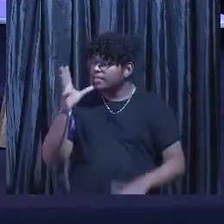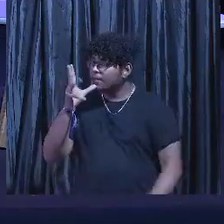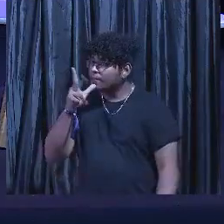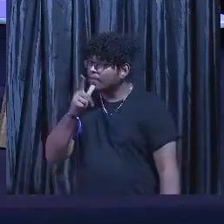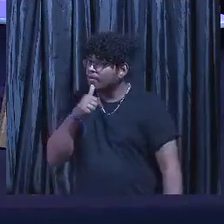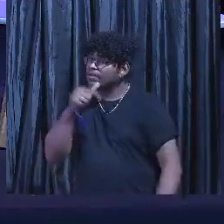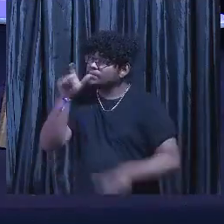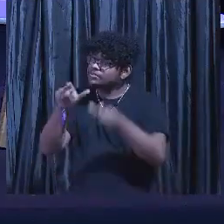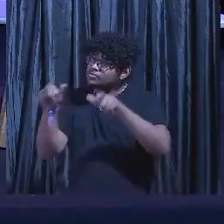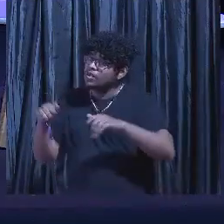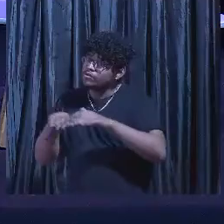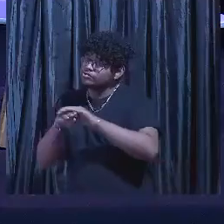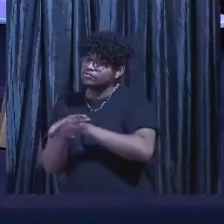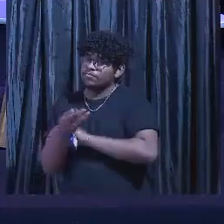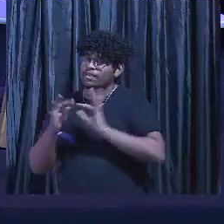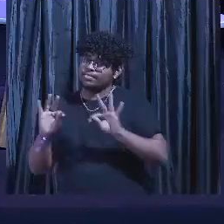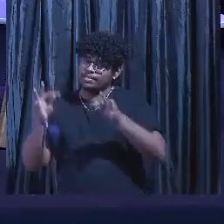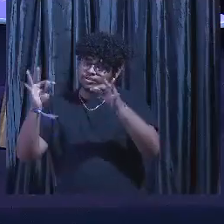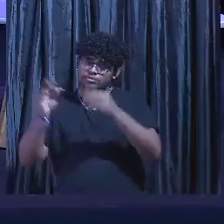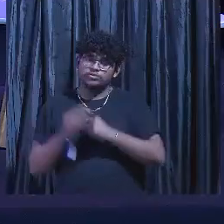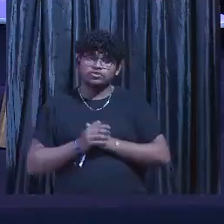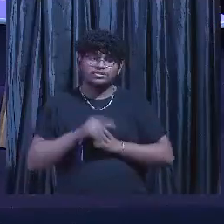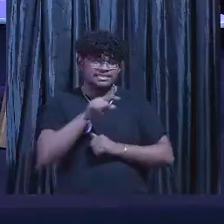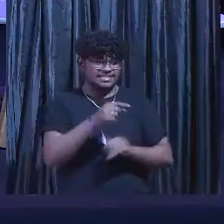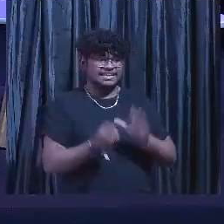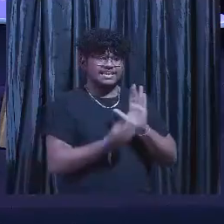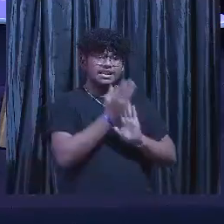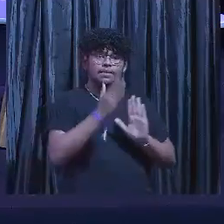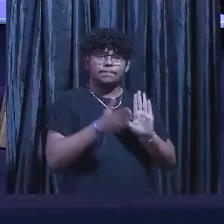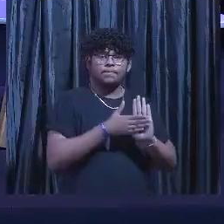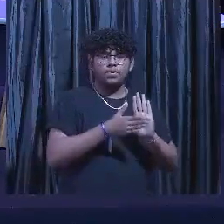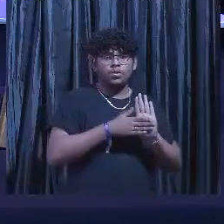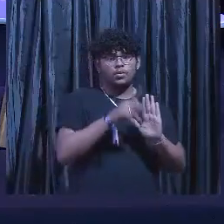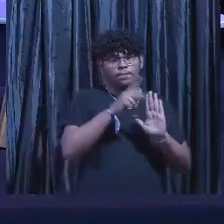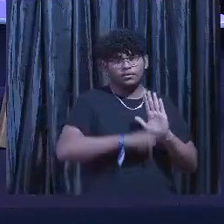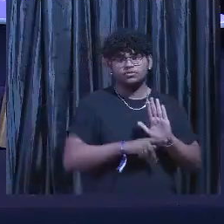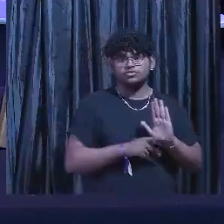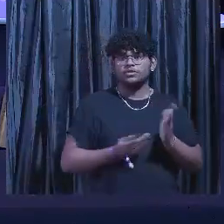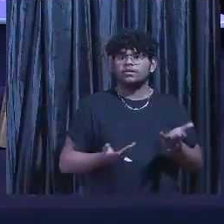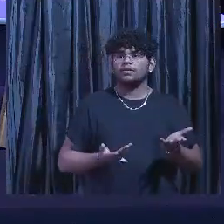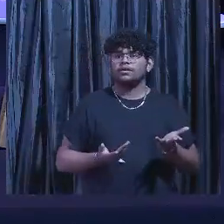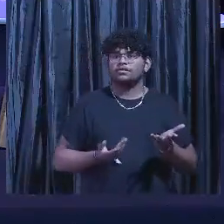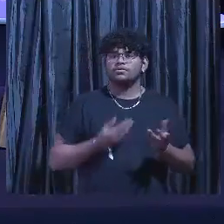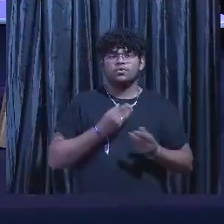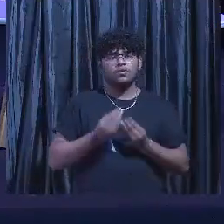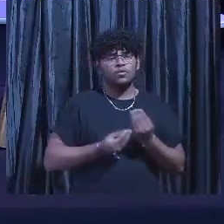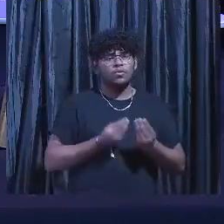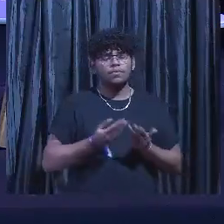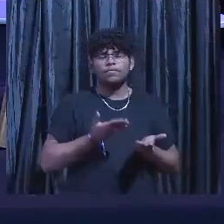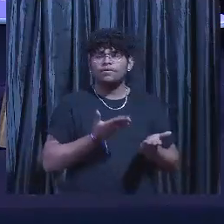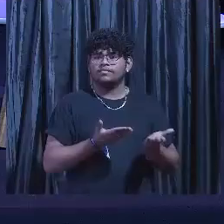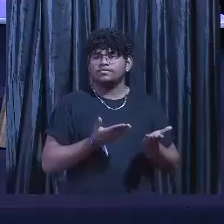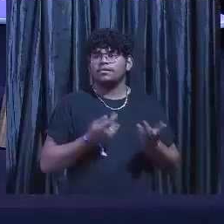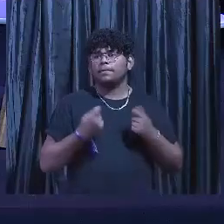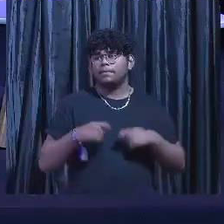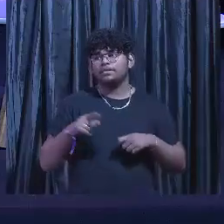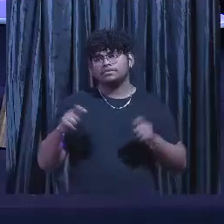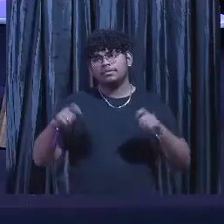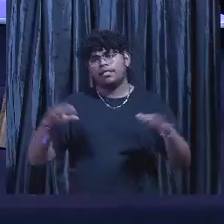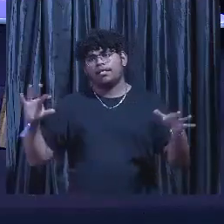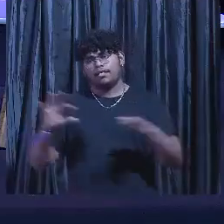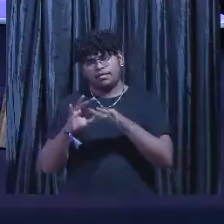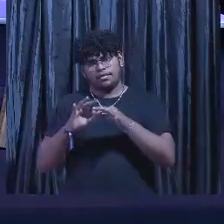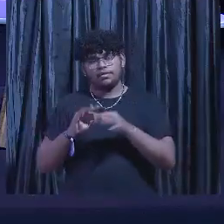e estiver em outra organização ou em outro lugar, as pessoas talvez não consigam dar continuidade àquele negócio. Então,